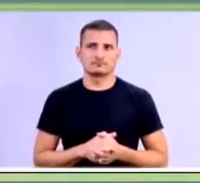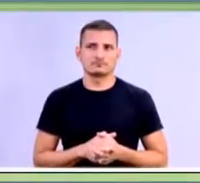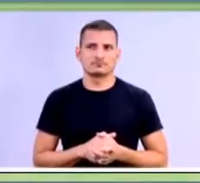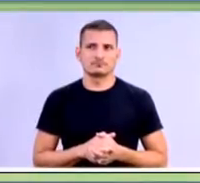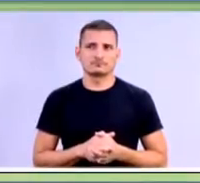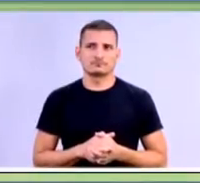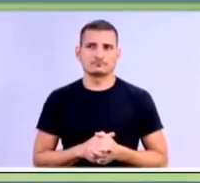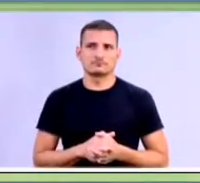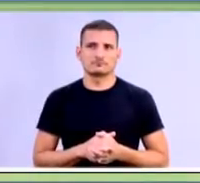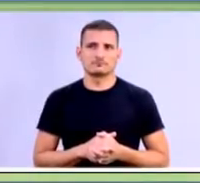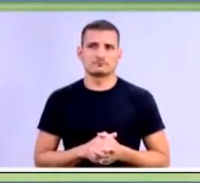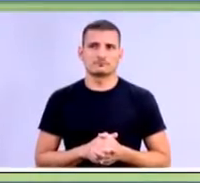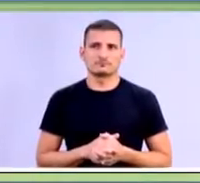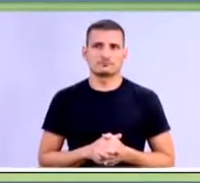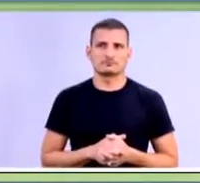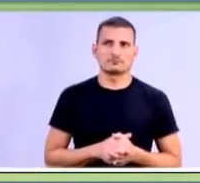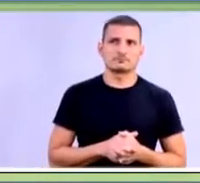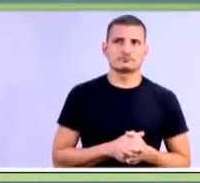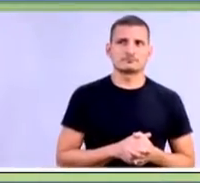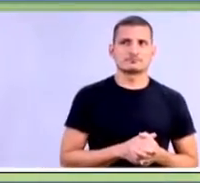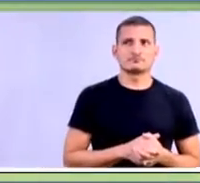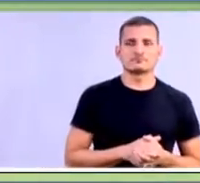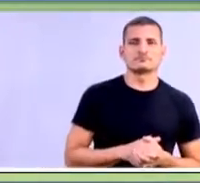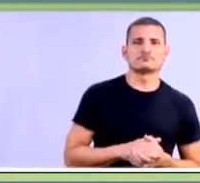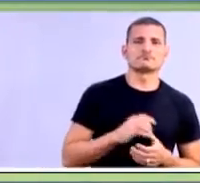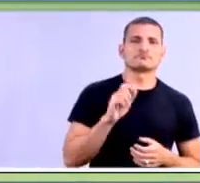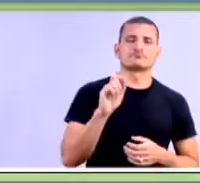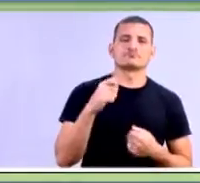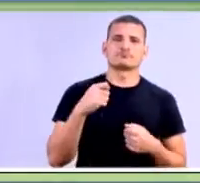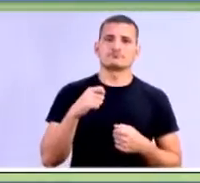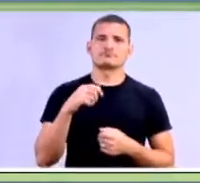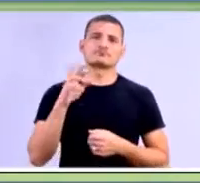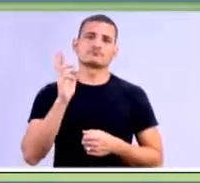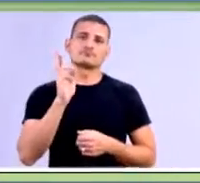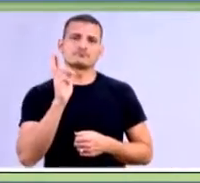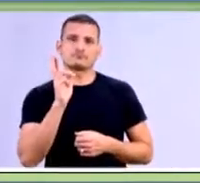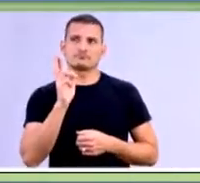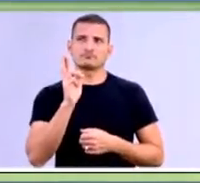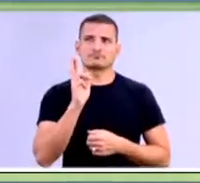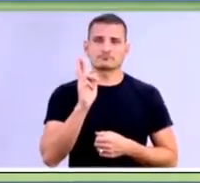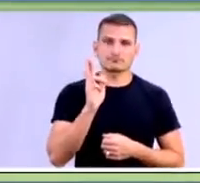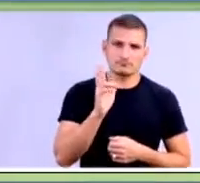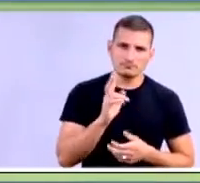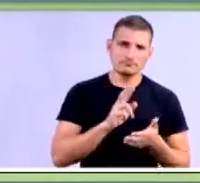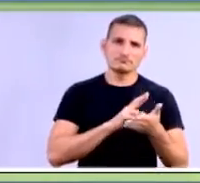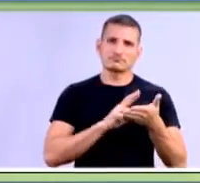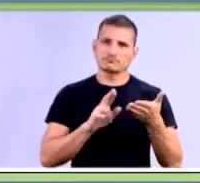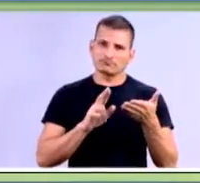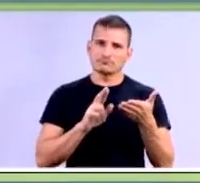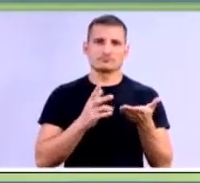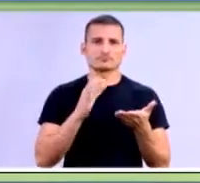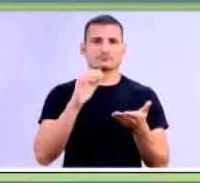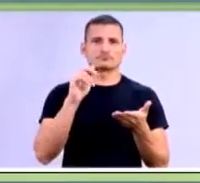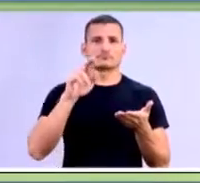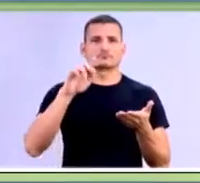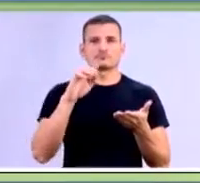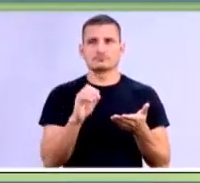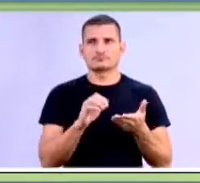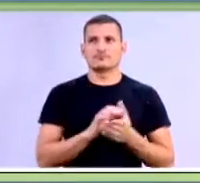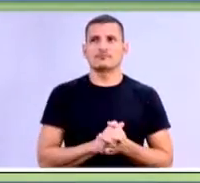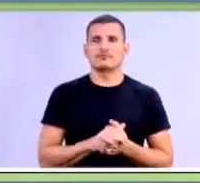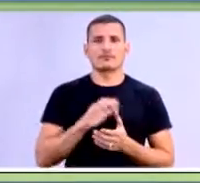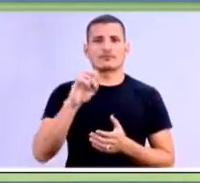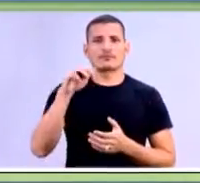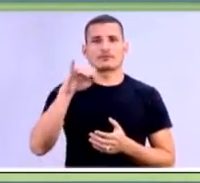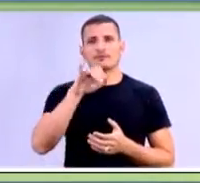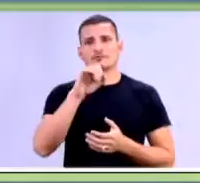comunicação. Vai precisar constar o destinatário com o nome, cargo ou função, o emissor também com o